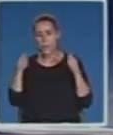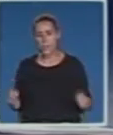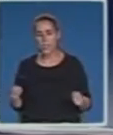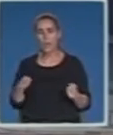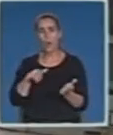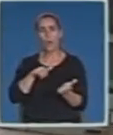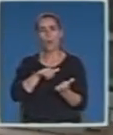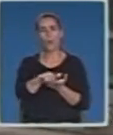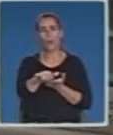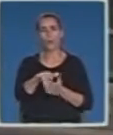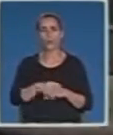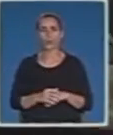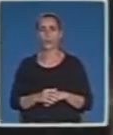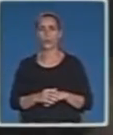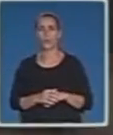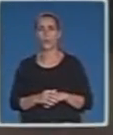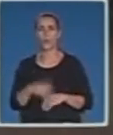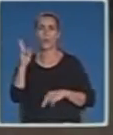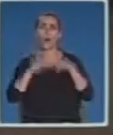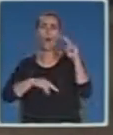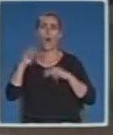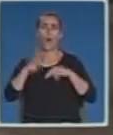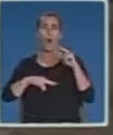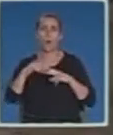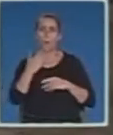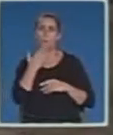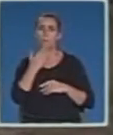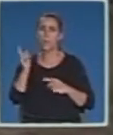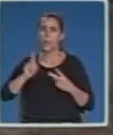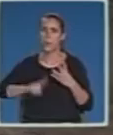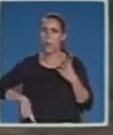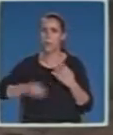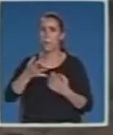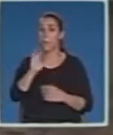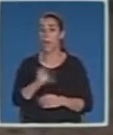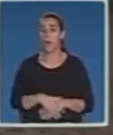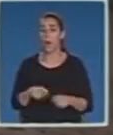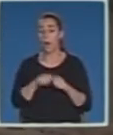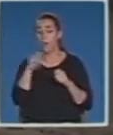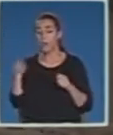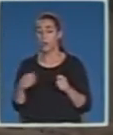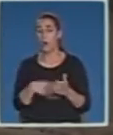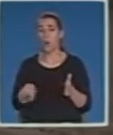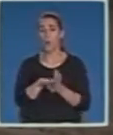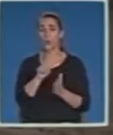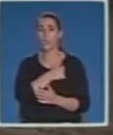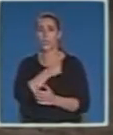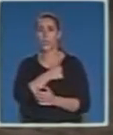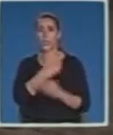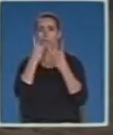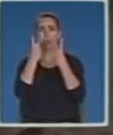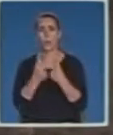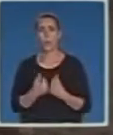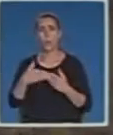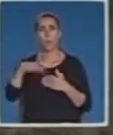Casa. Foi uma obra muito reivindicada por Paulo Estevão. A ampliação do Porto da Casa está orçada em